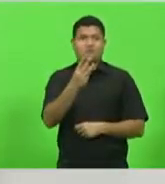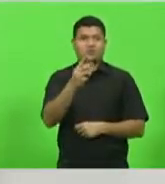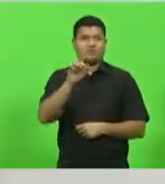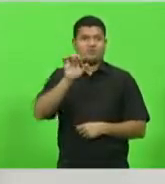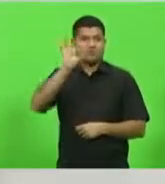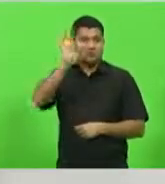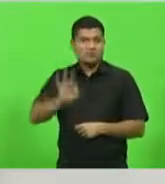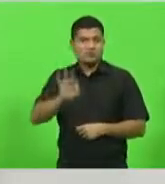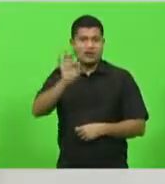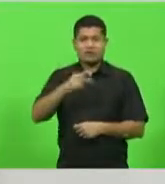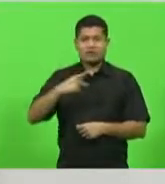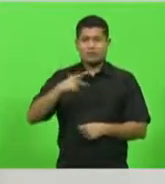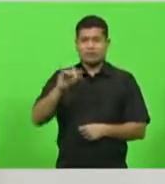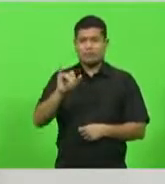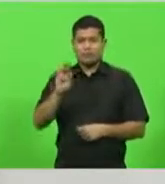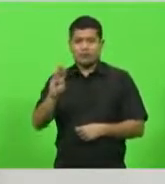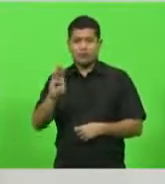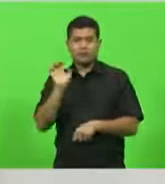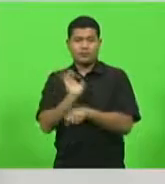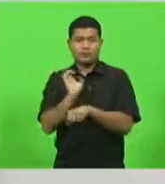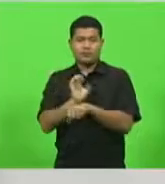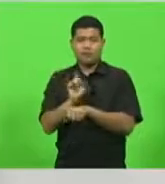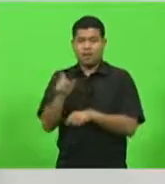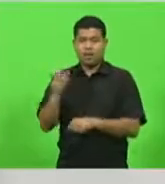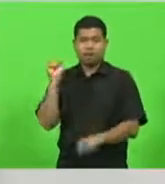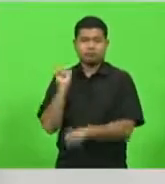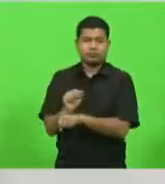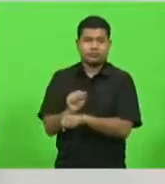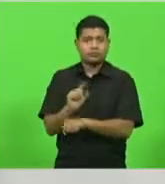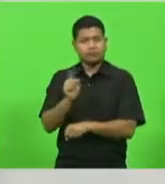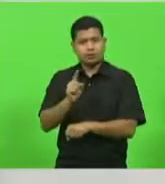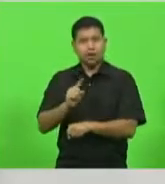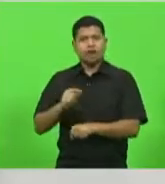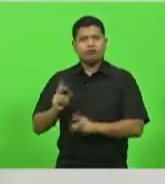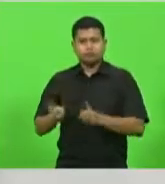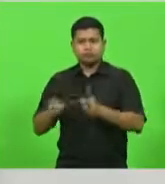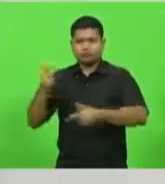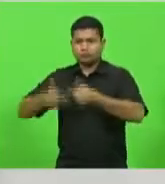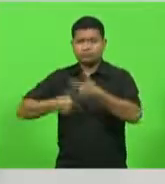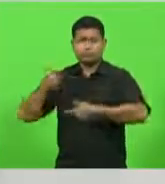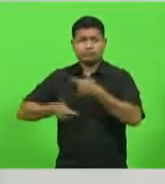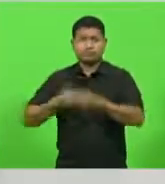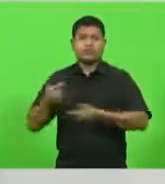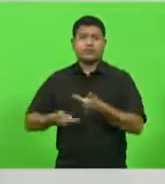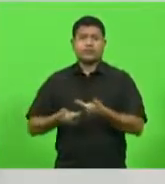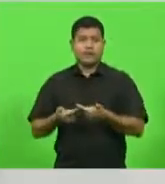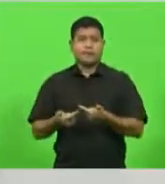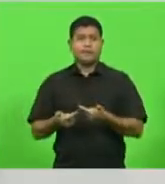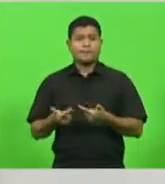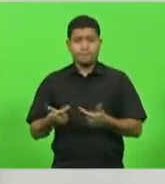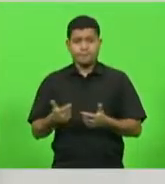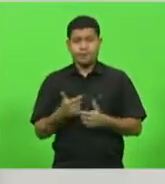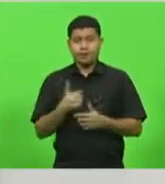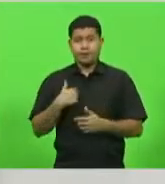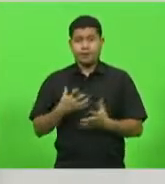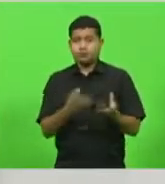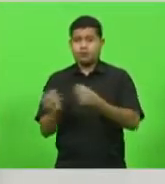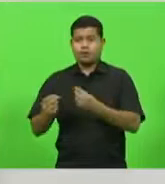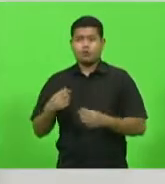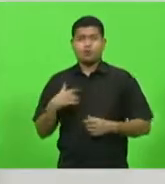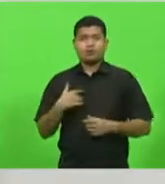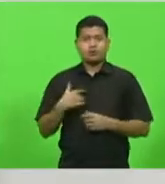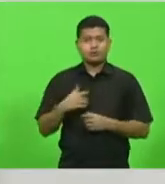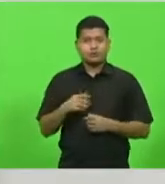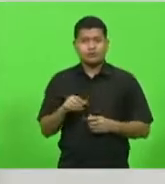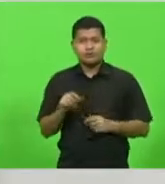o setor não parou um minuto sequer, apesar da crise da saúde. O medo do desabastecimento que rondou a